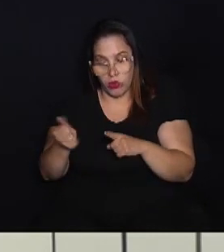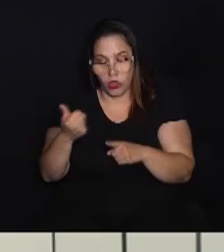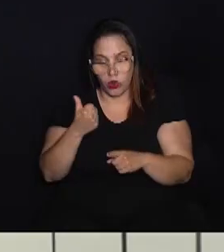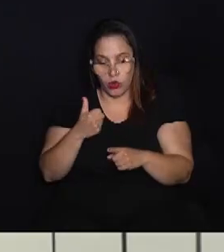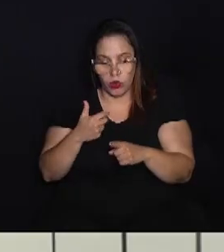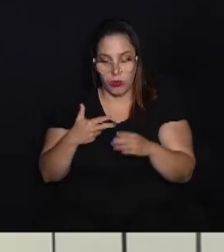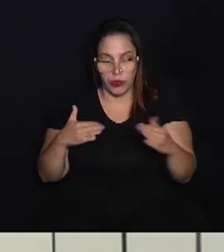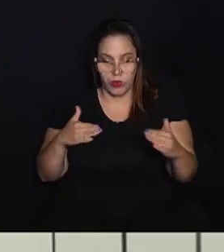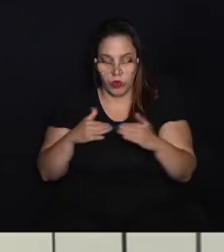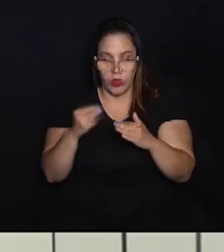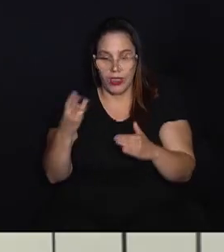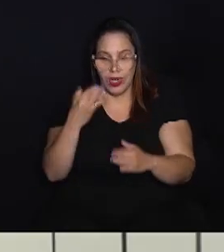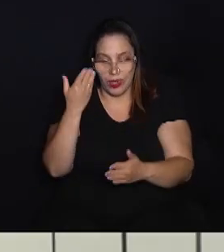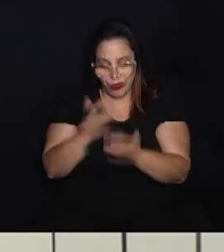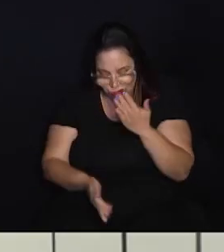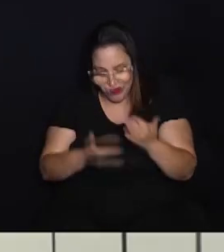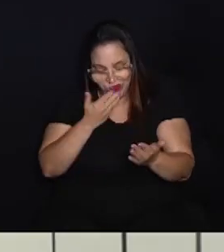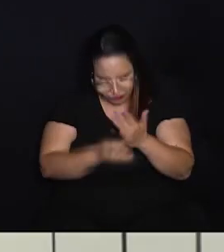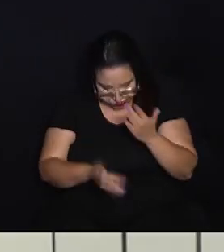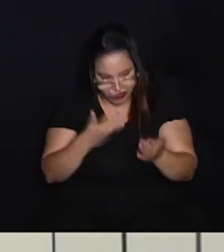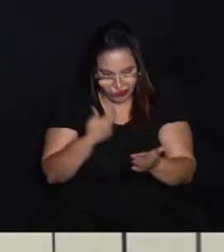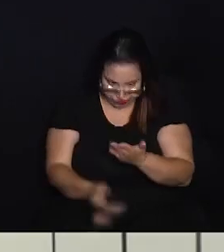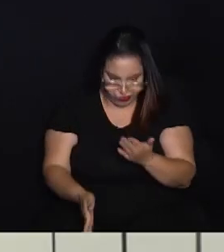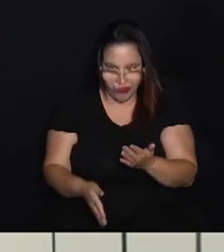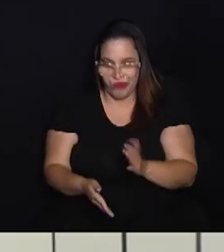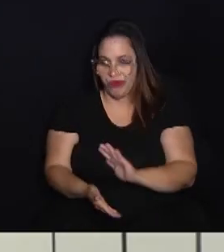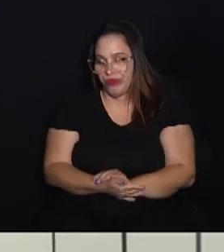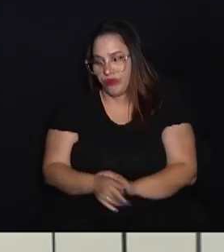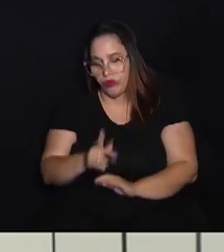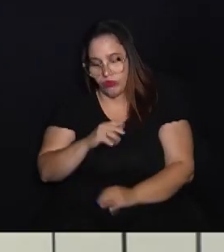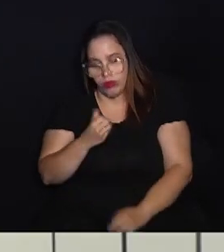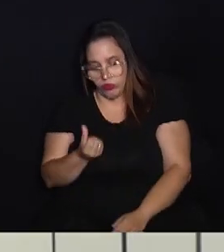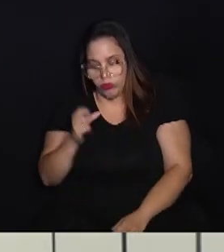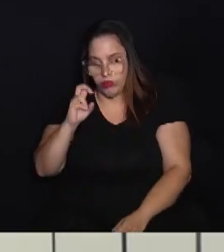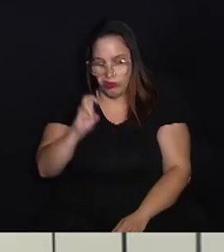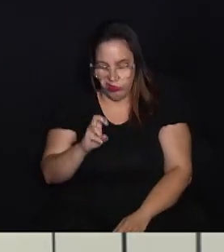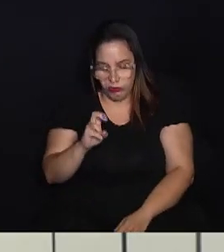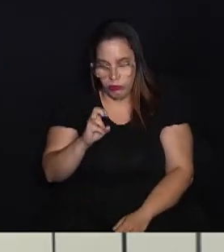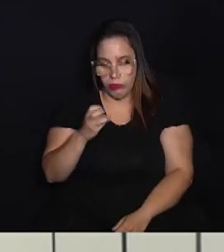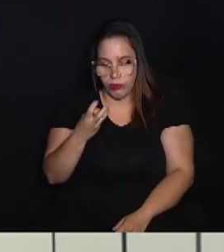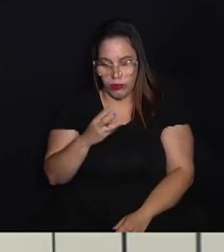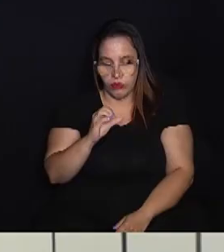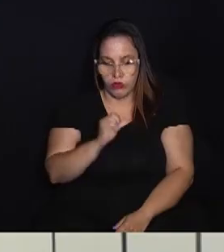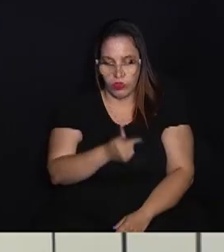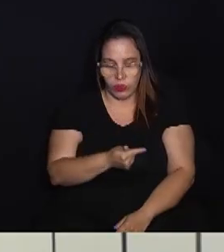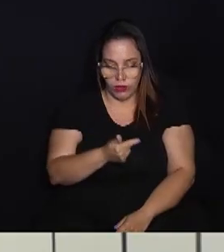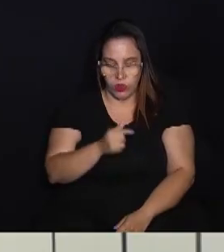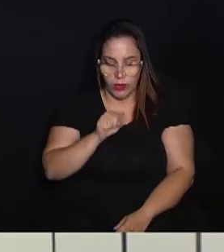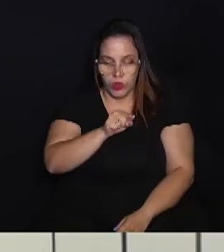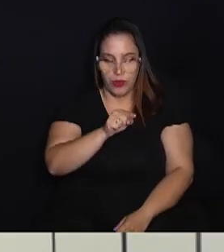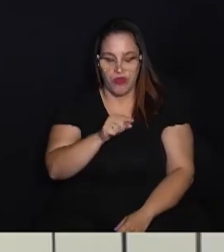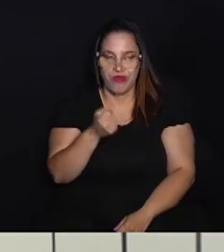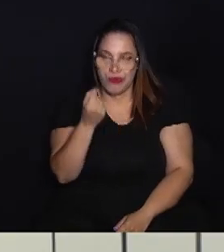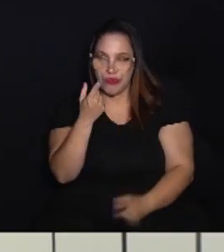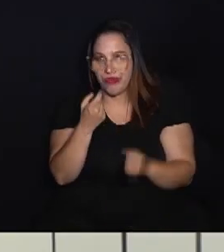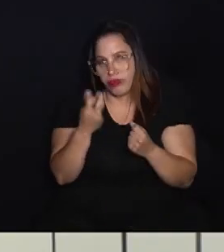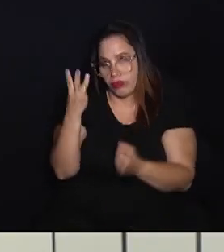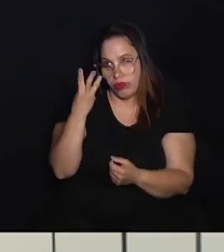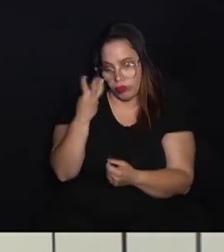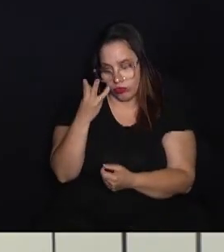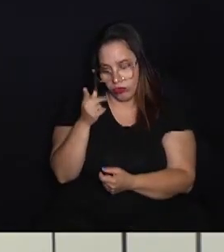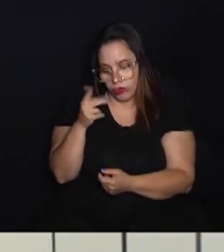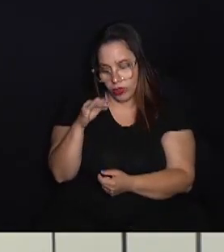empate e 3 derrotas. A Macaca está na 15ª posição com 32 pontos, apenas 3